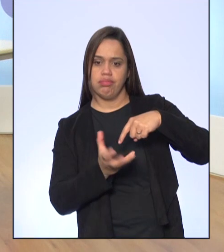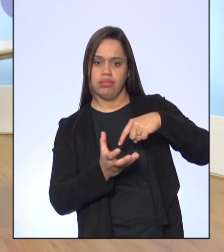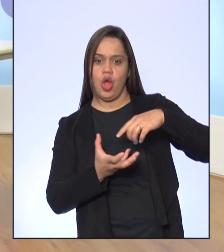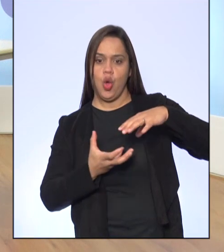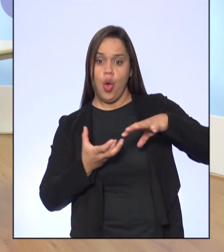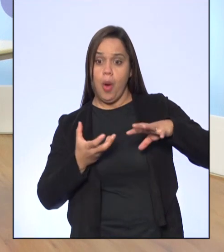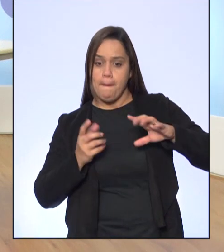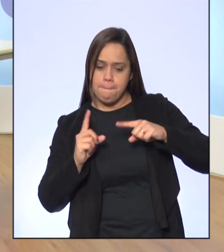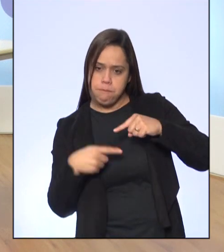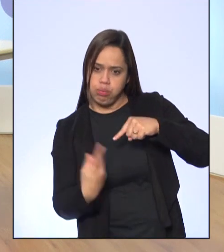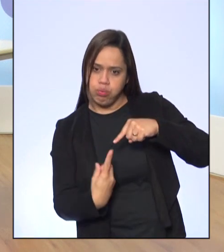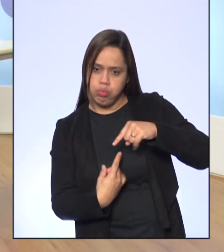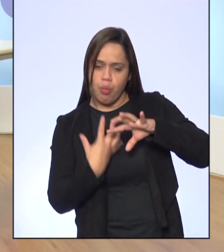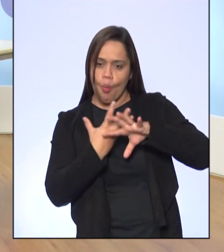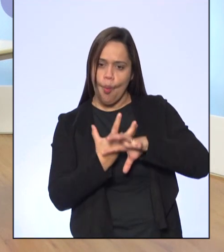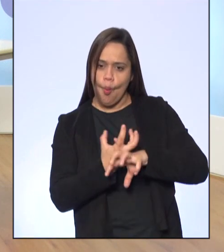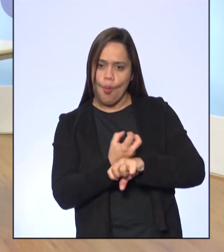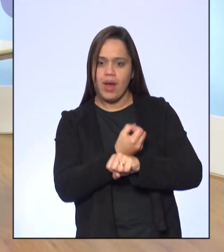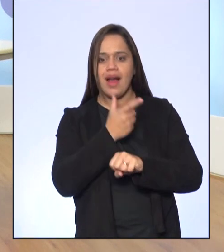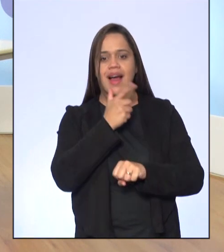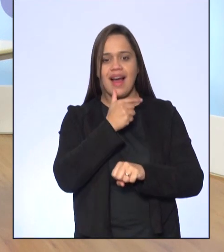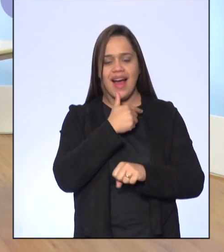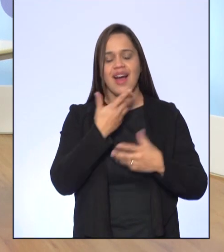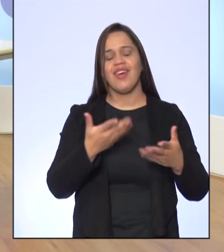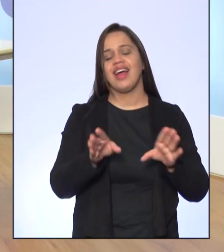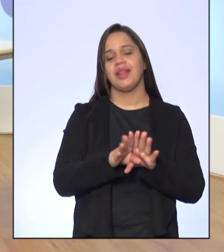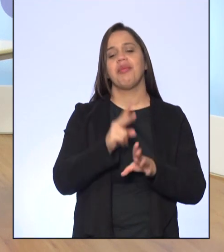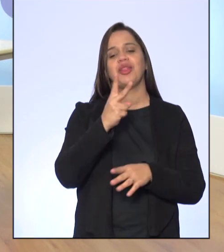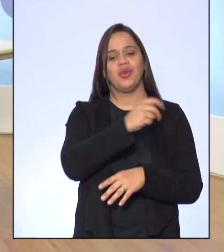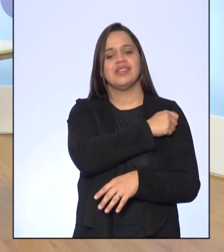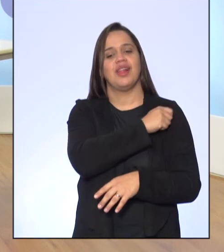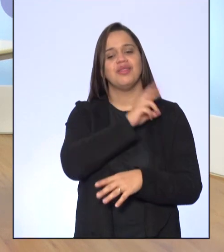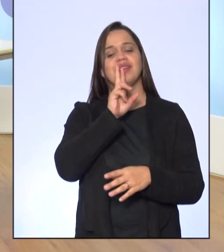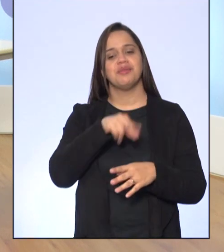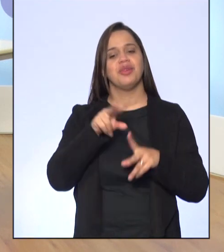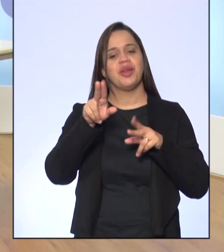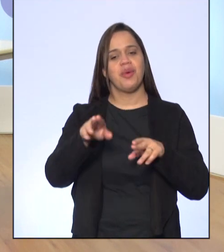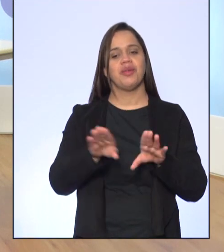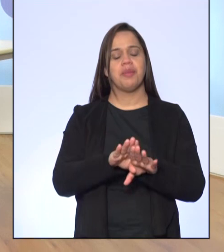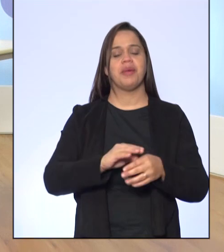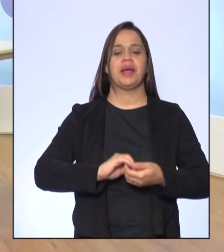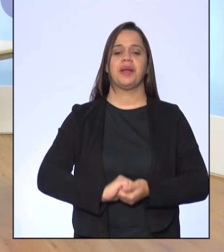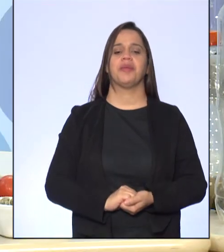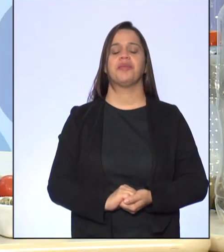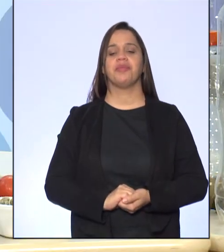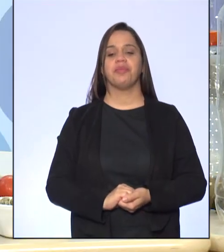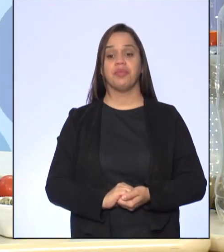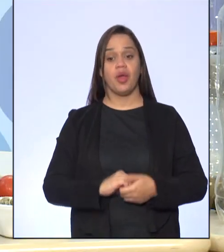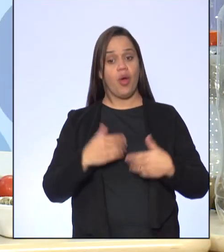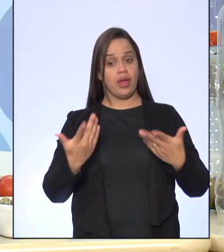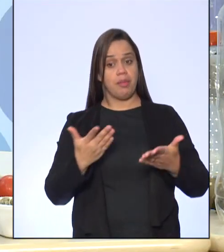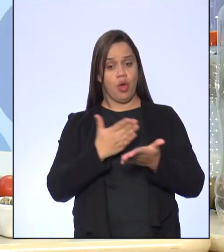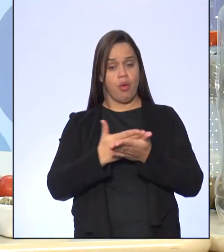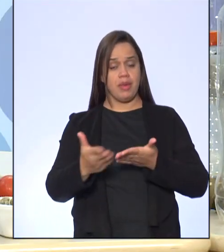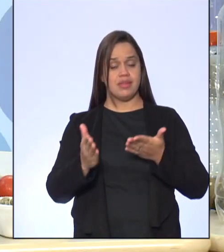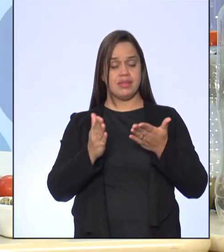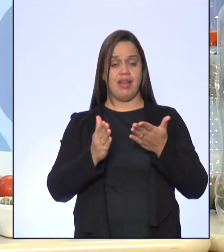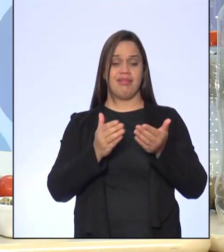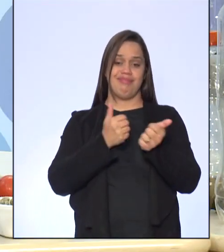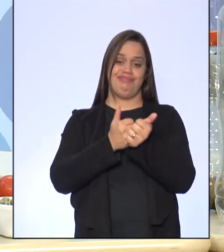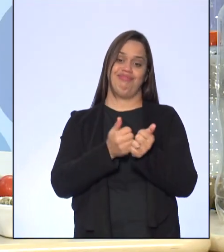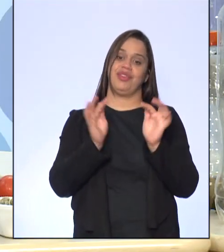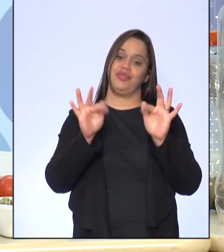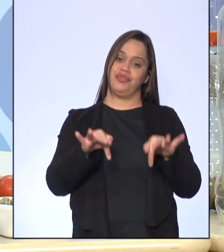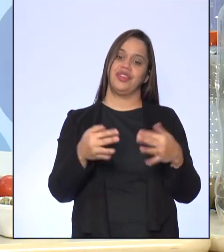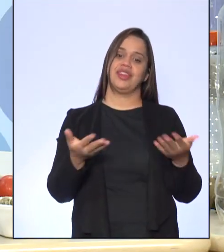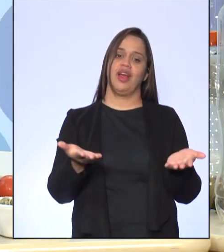Moisés falaram exatamente isso. É, muito legal, então. Então, vamos lá. Para a gente começar a finalizar nossa aula, né?